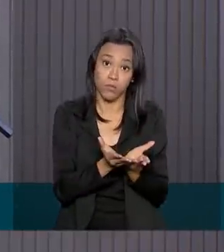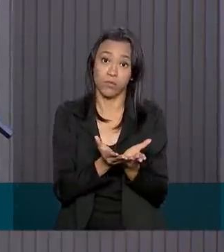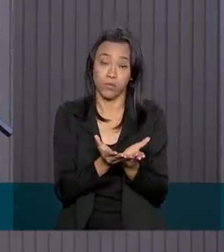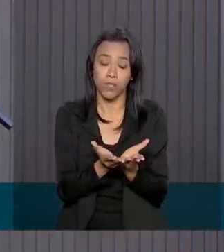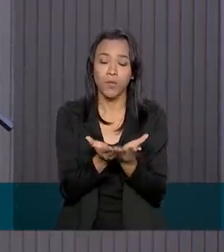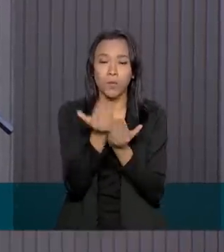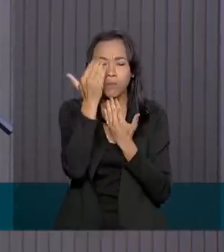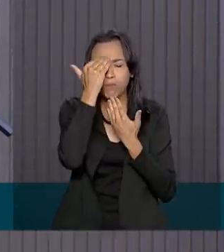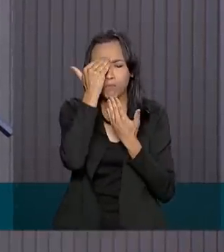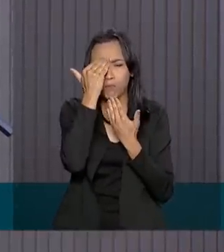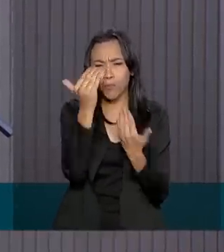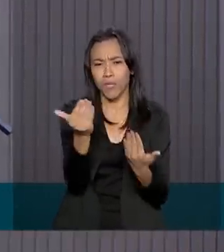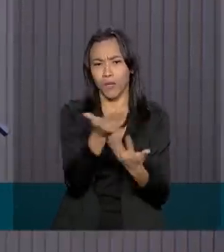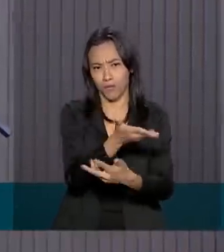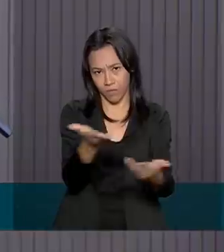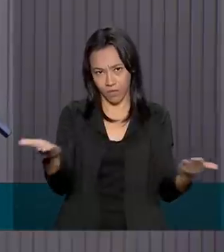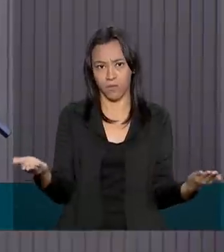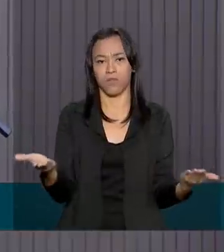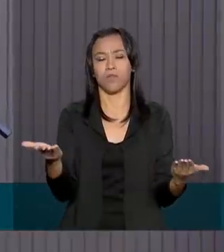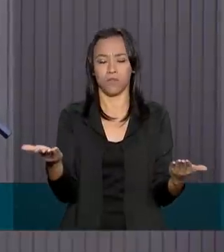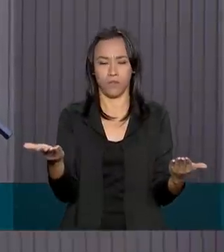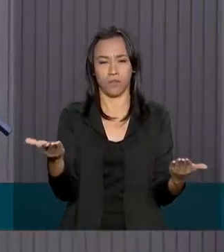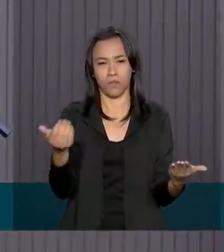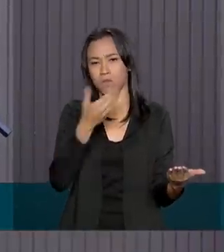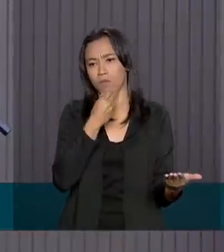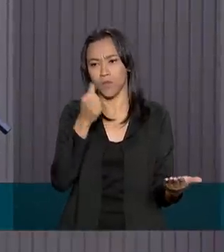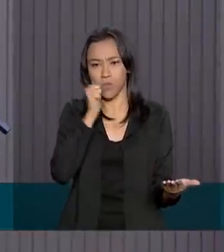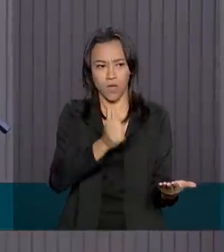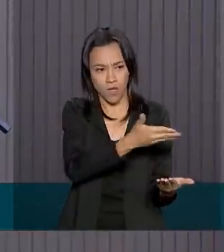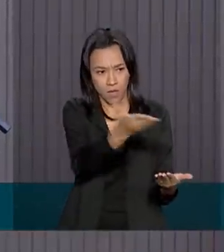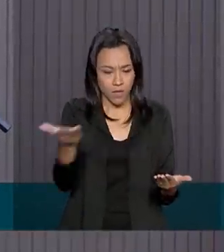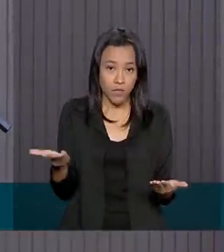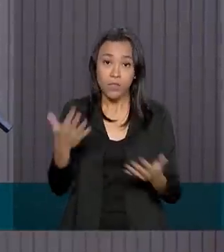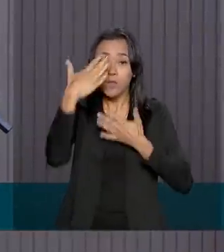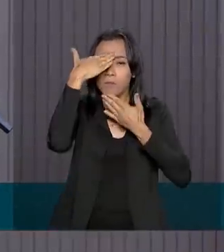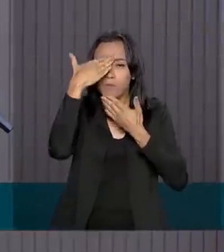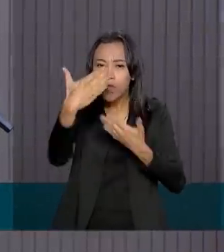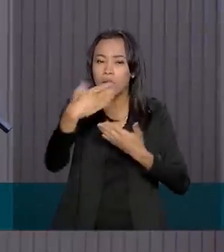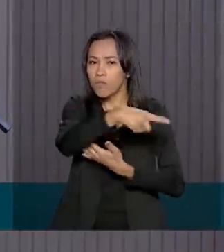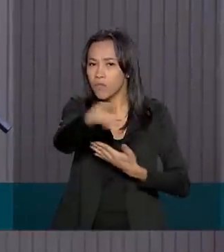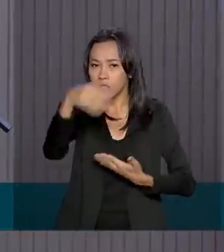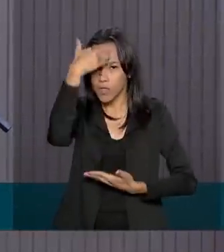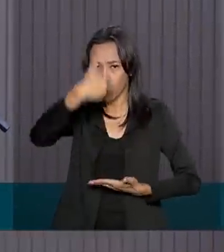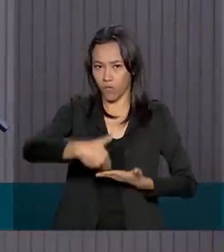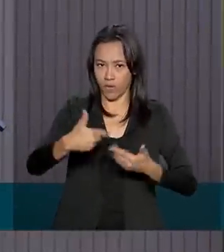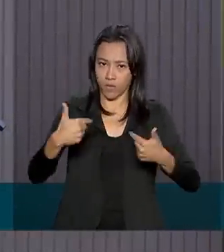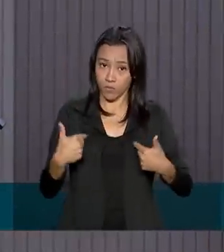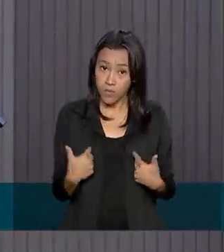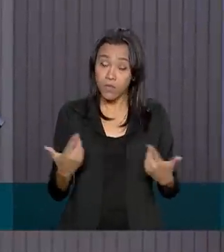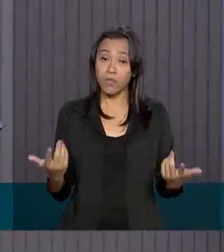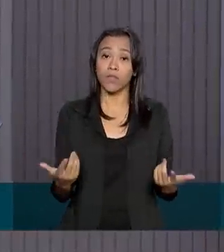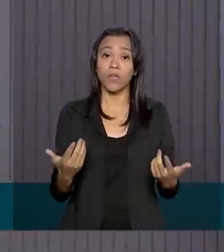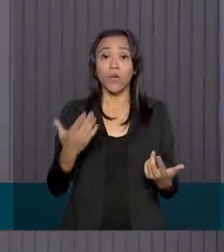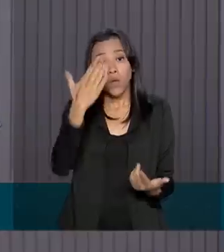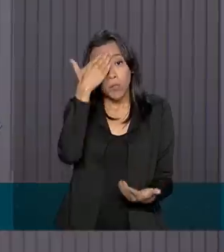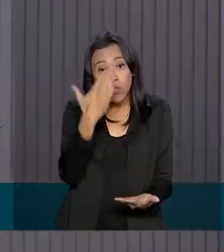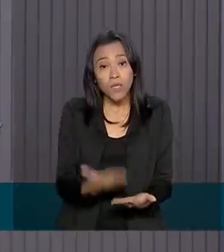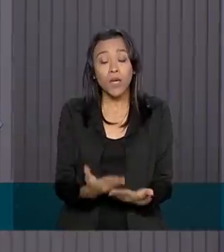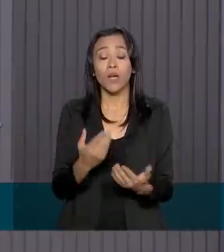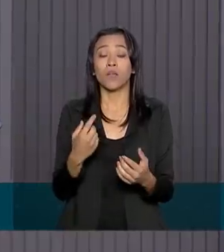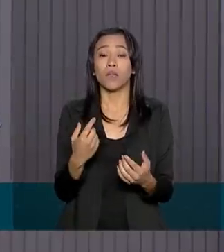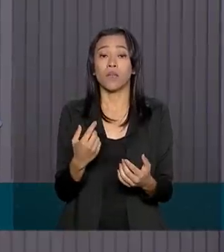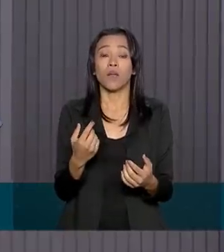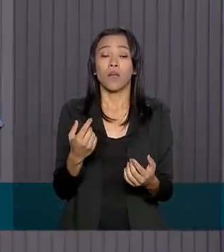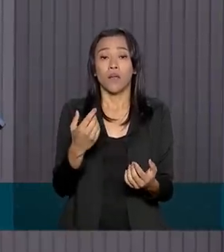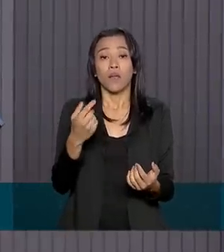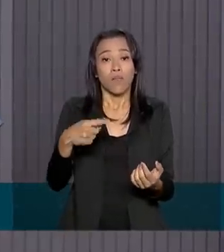meu muito obrigado a todos os senhores e às senhoras. Obrigado por ter confiado em mim. Obrigado por ter depositado em mim